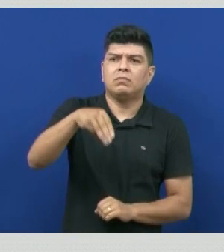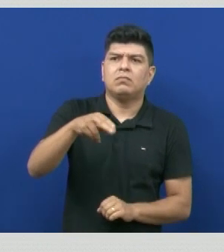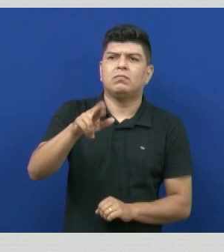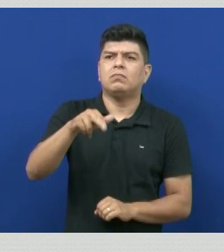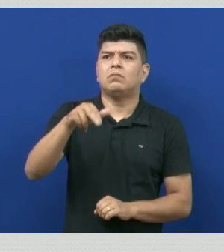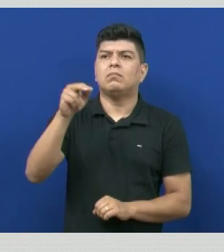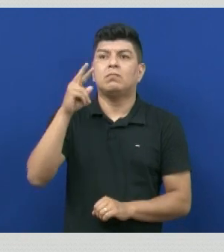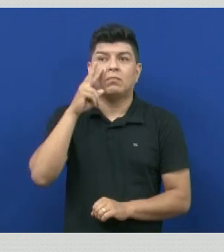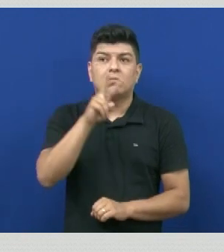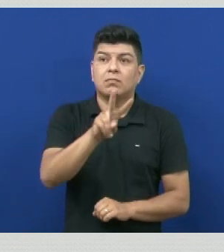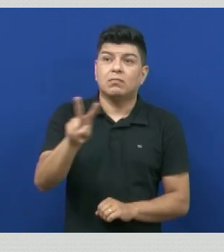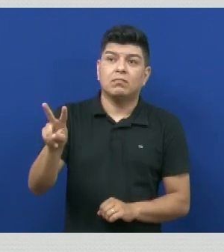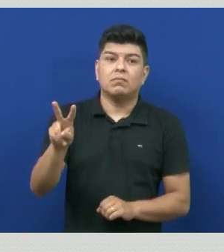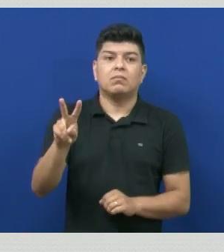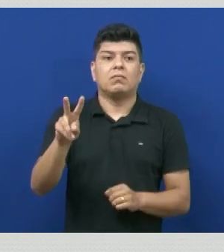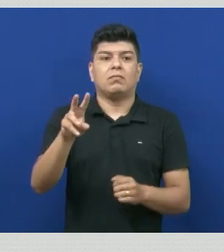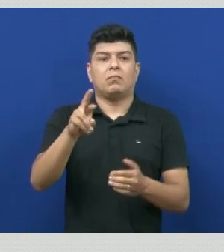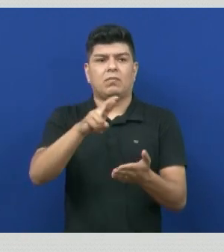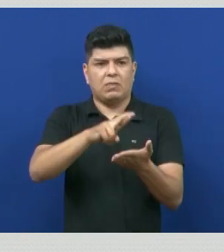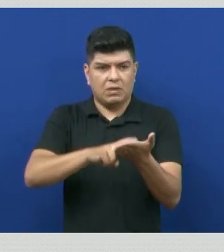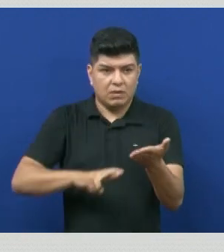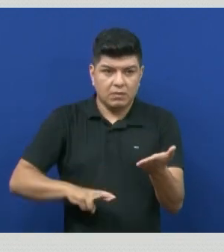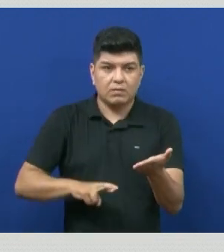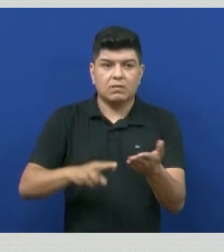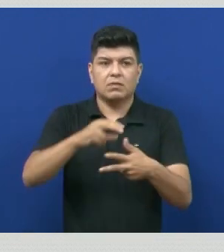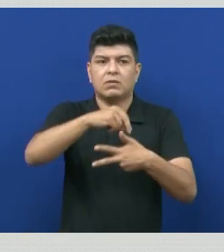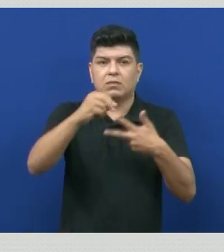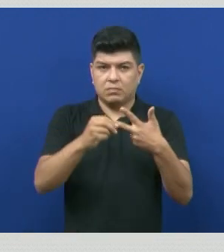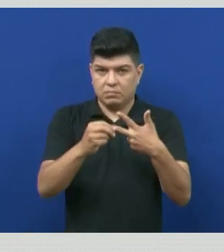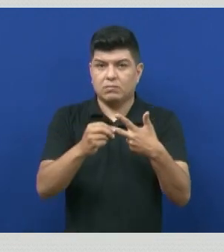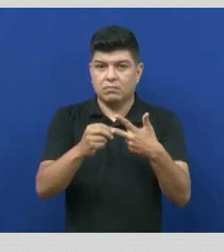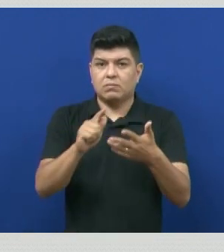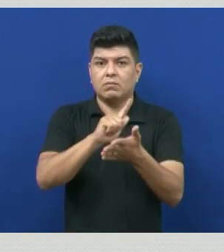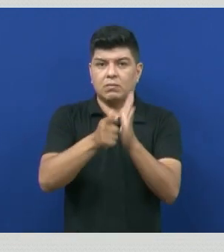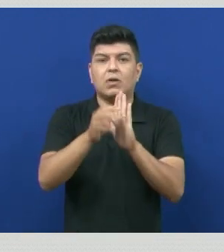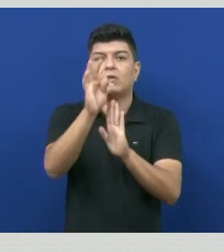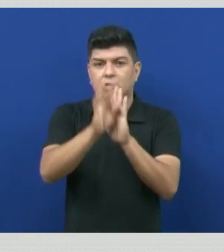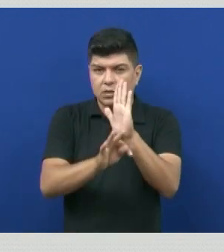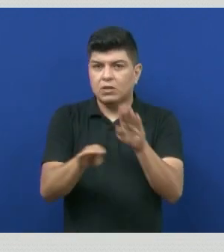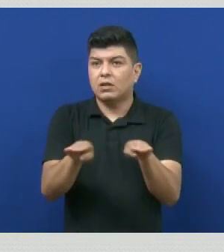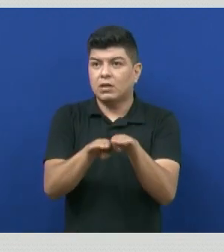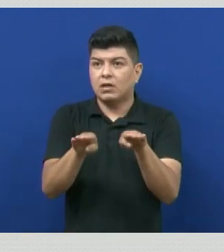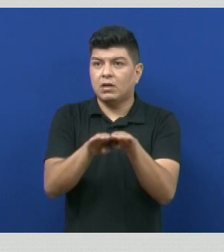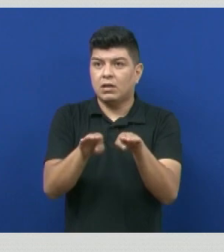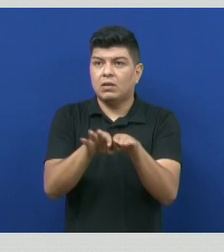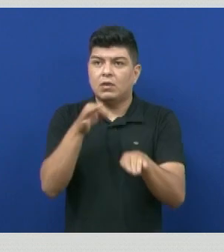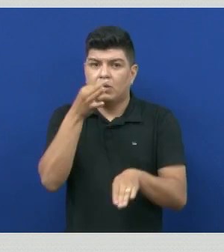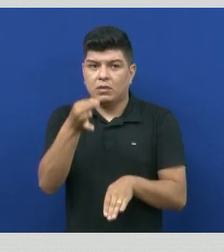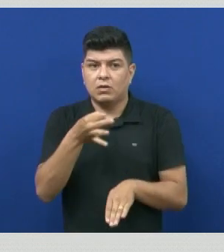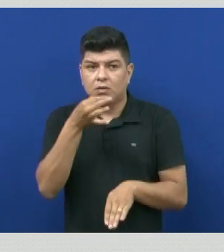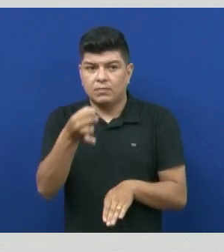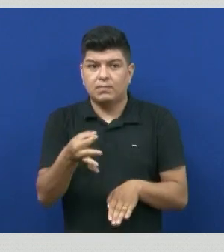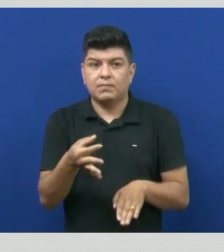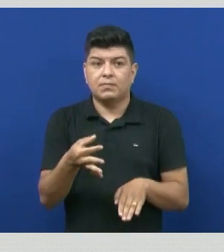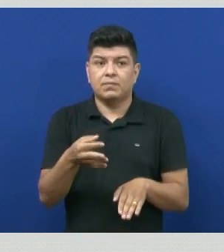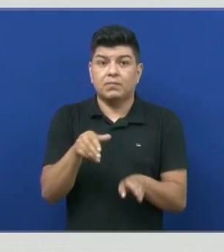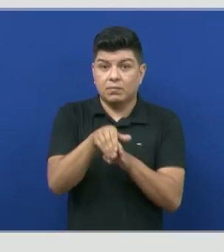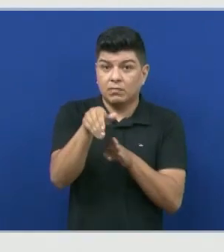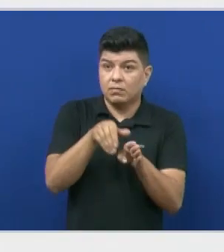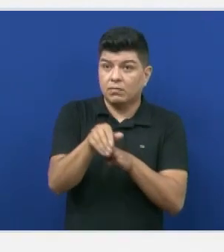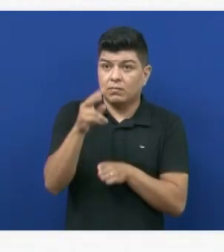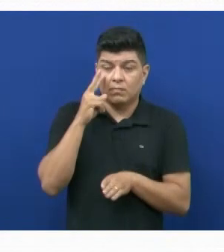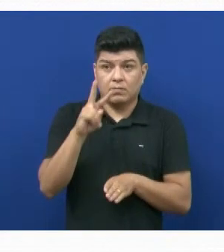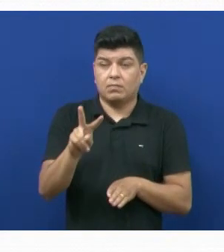nunca ouviu falar também na redação do Enem, ela também é um gênero textual, do tipo argumentativo, e nós vamos ver isso